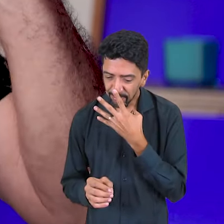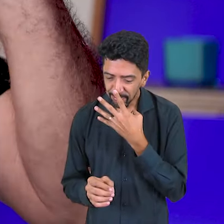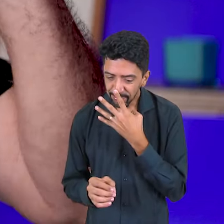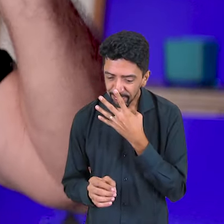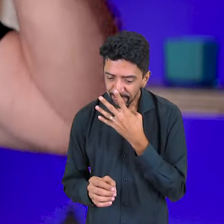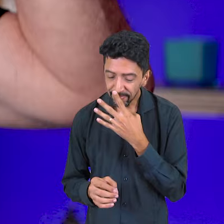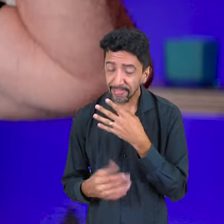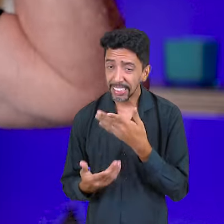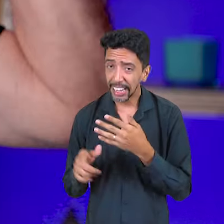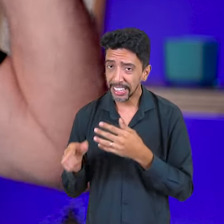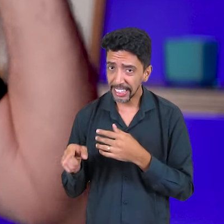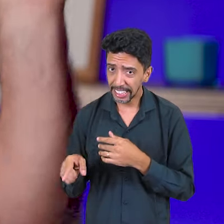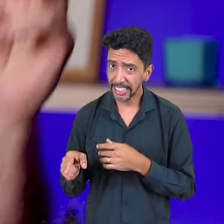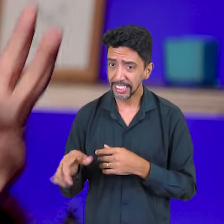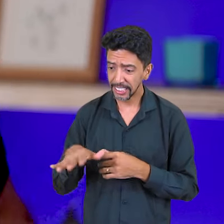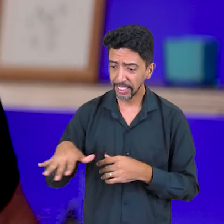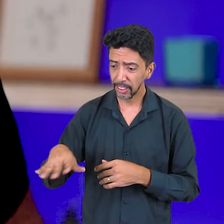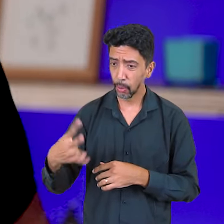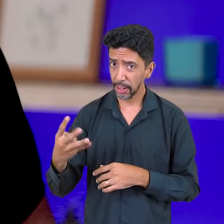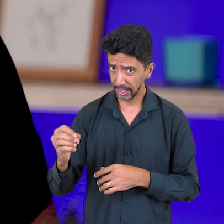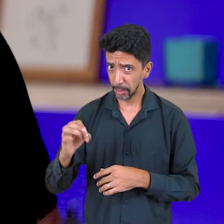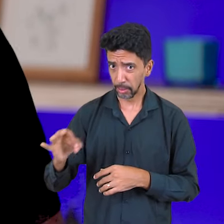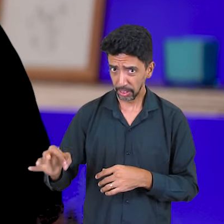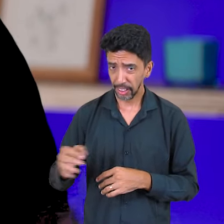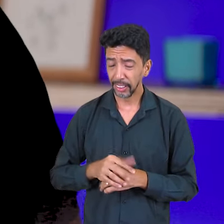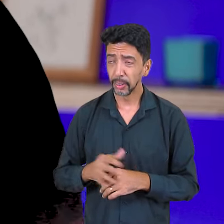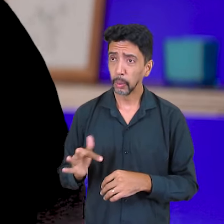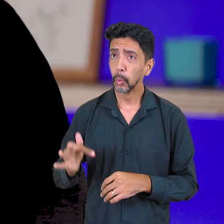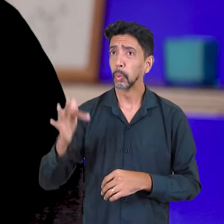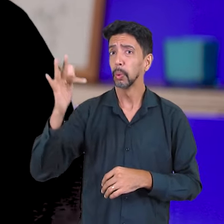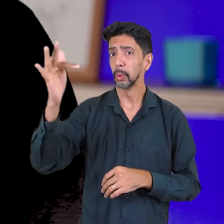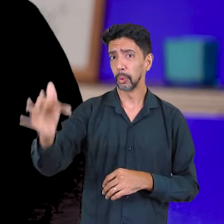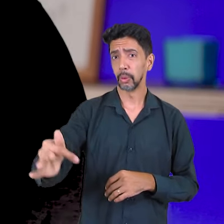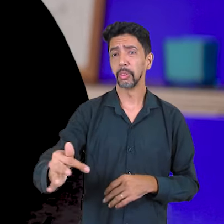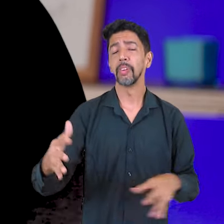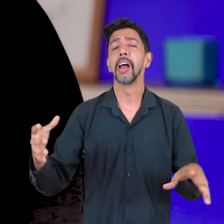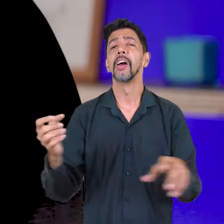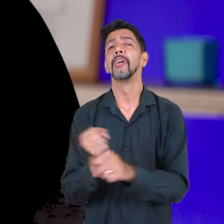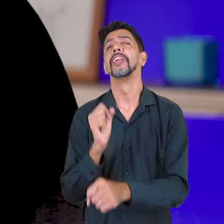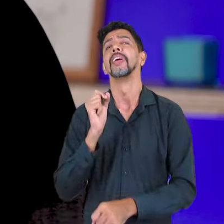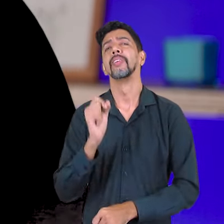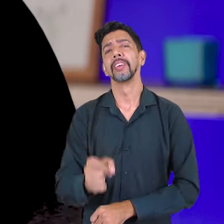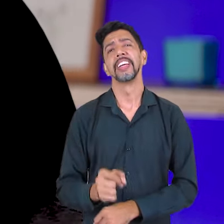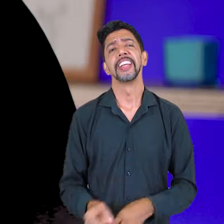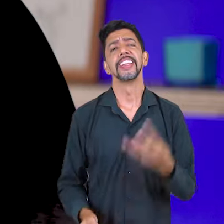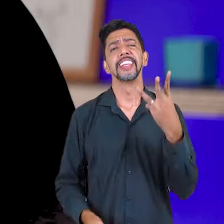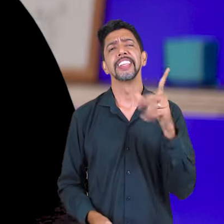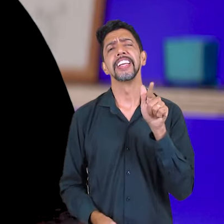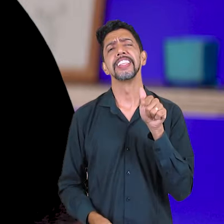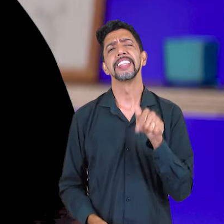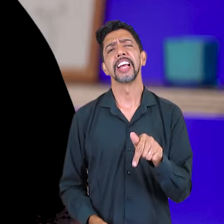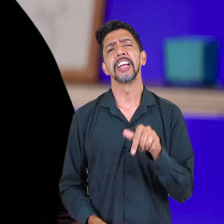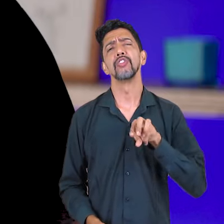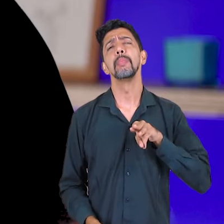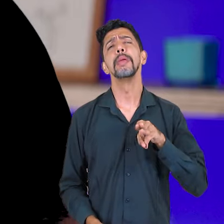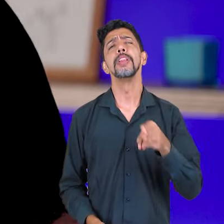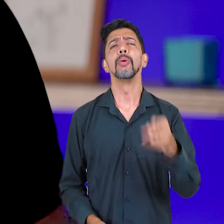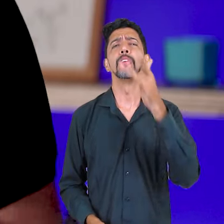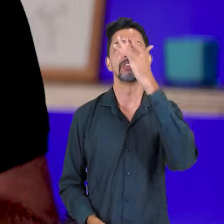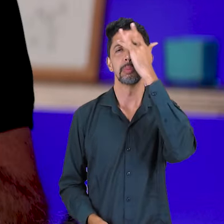somarão lá os 37 milhões de brasileiros aposentados pela Previdência Social